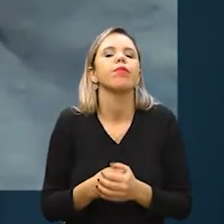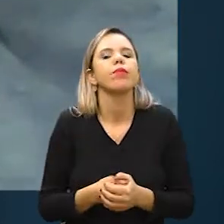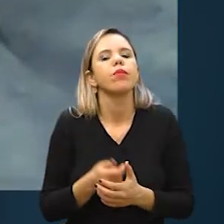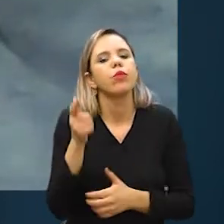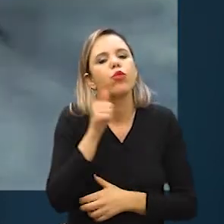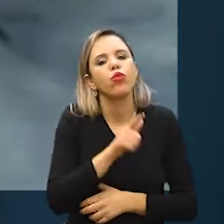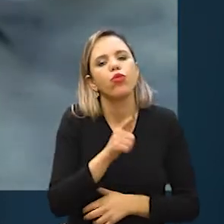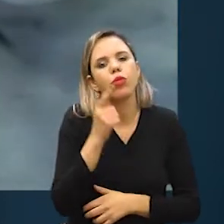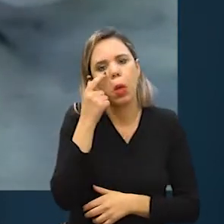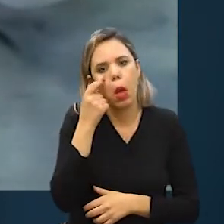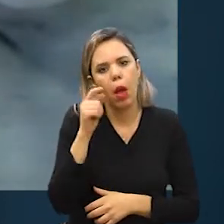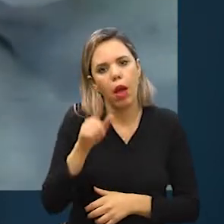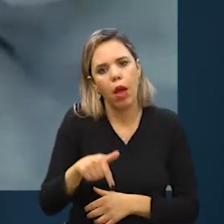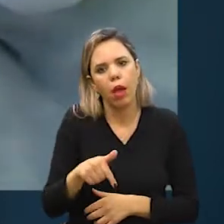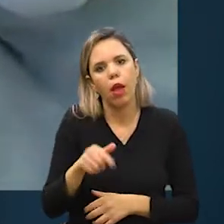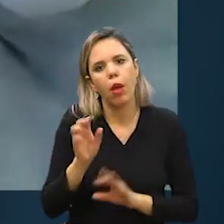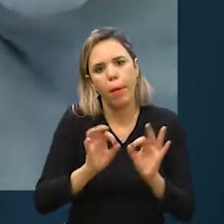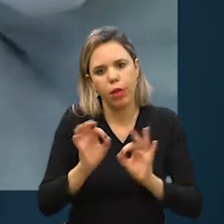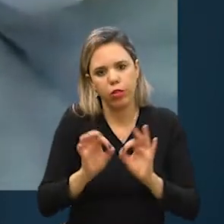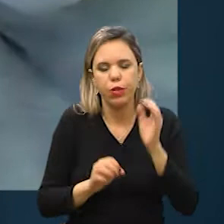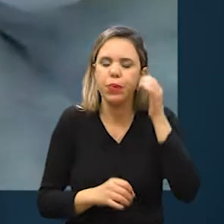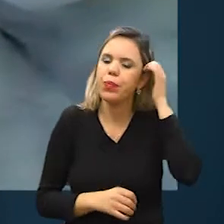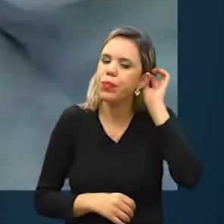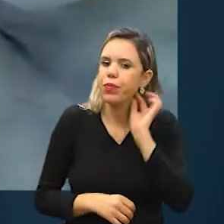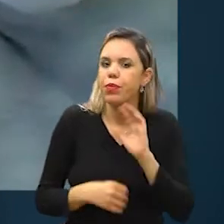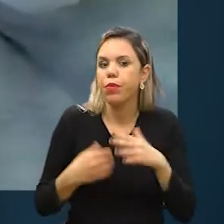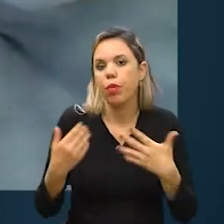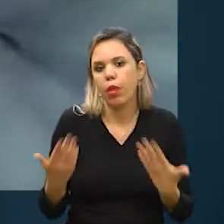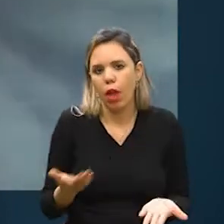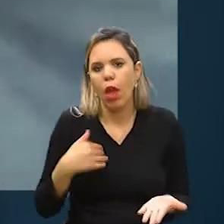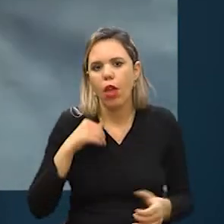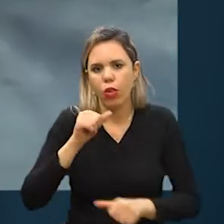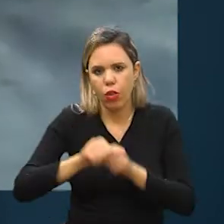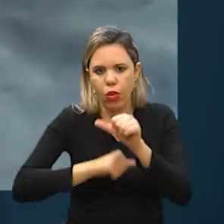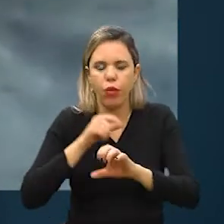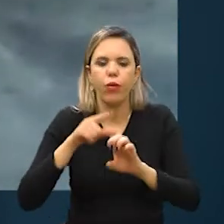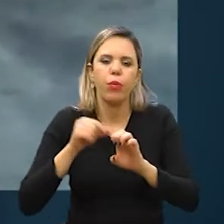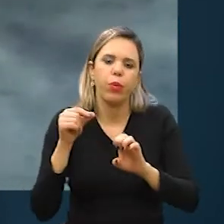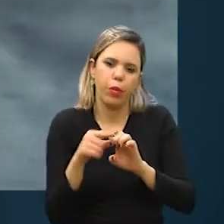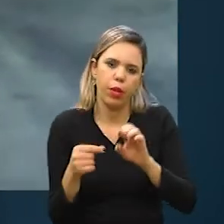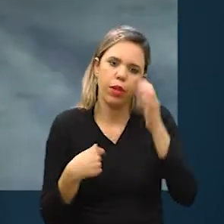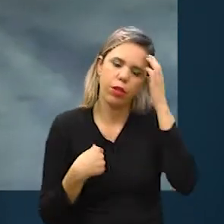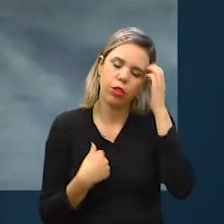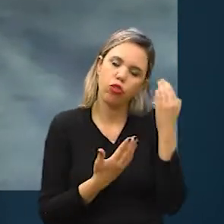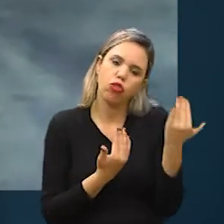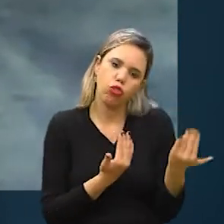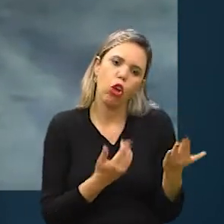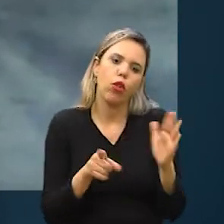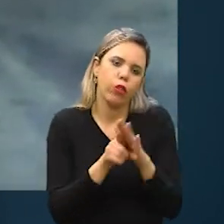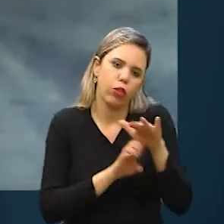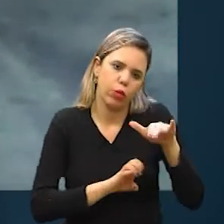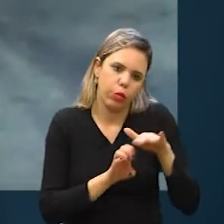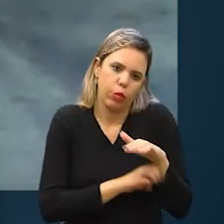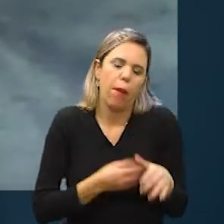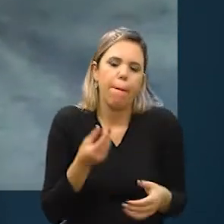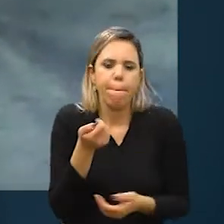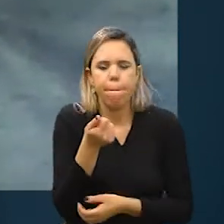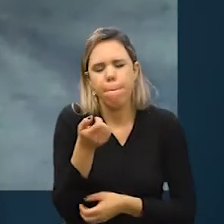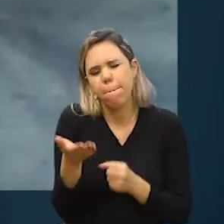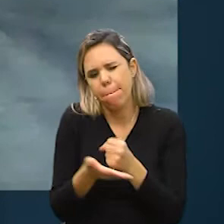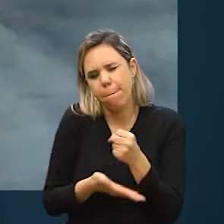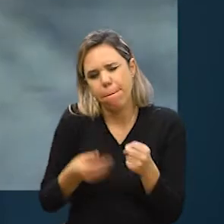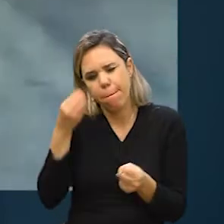velocidade para conquistar aquilo que eu planejava. E foi assim que eu me tornei um empreendedor, muito jovem, com